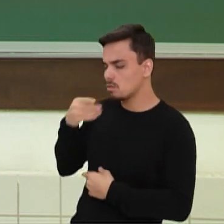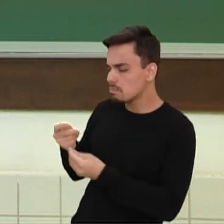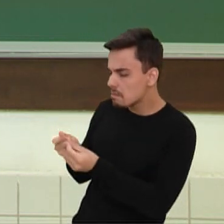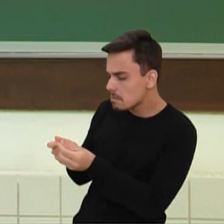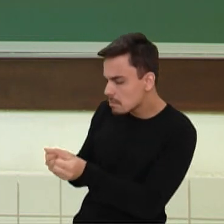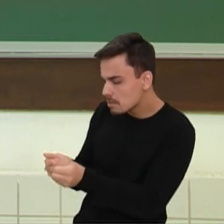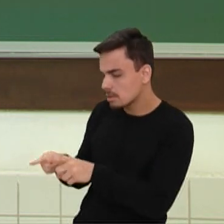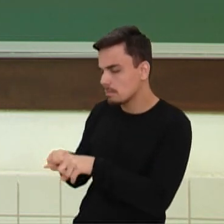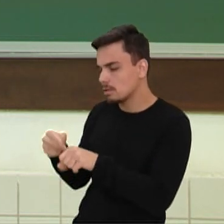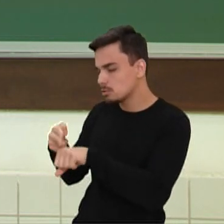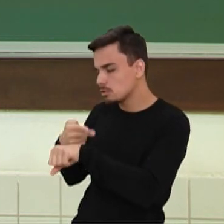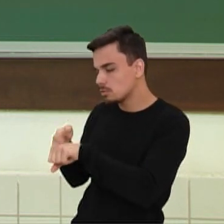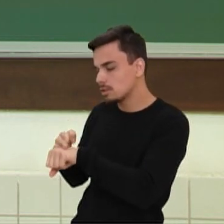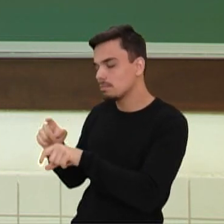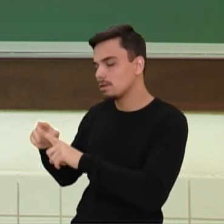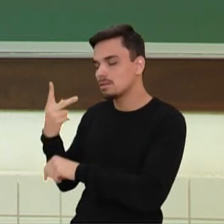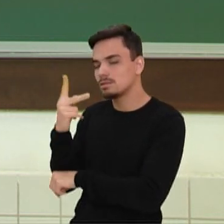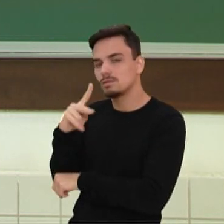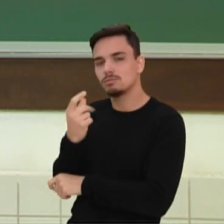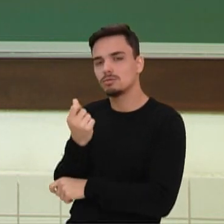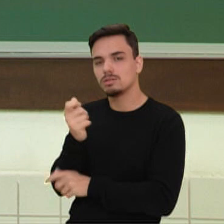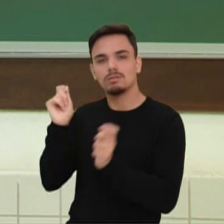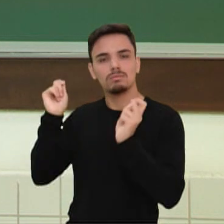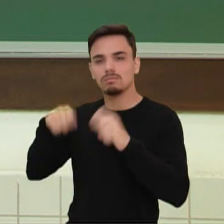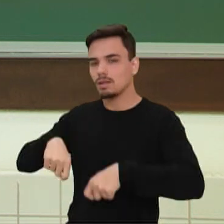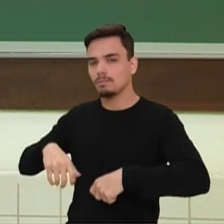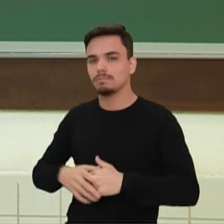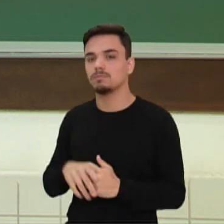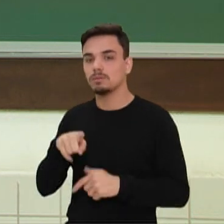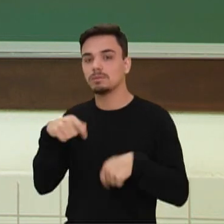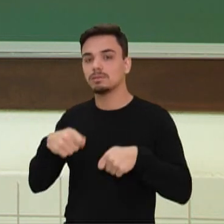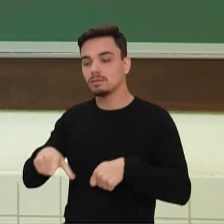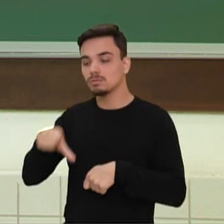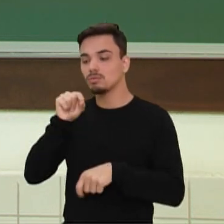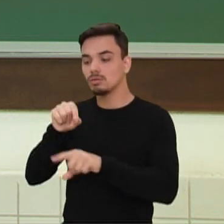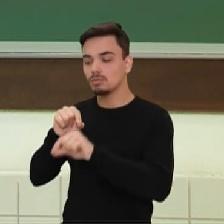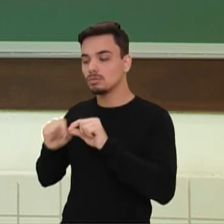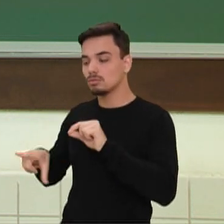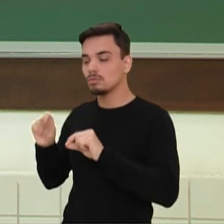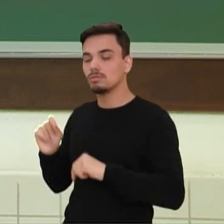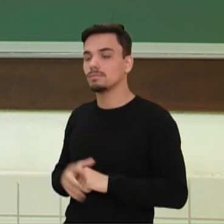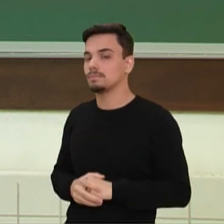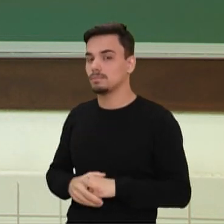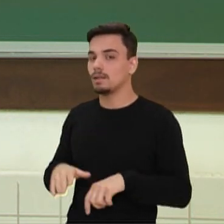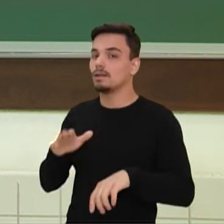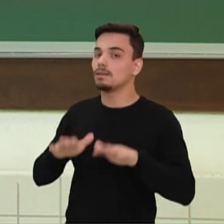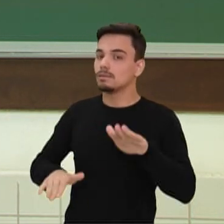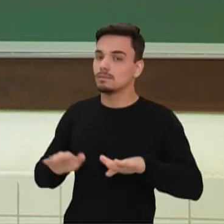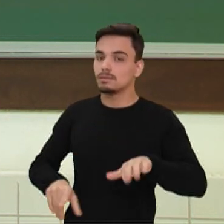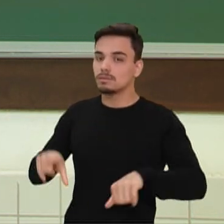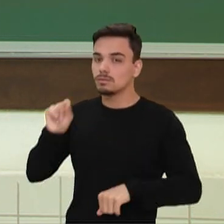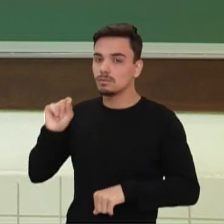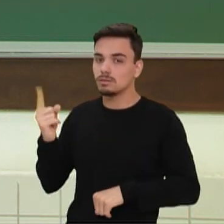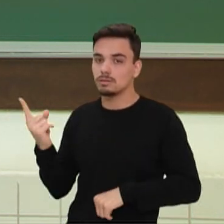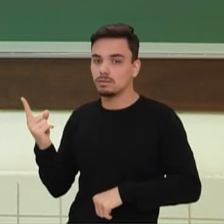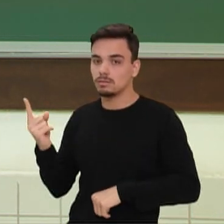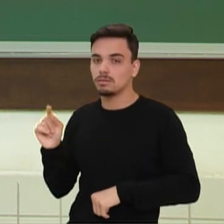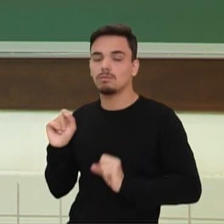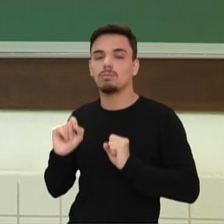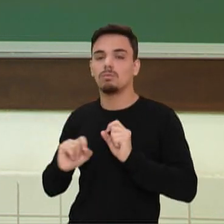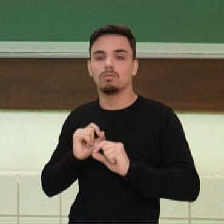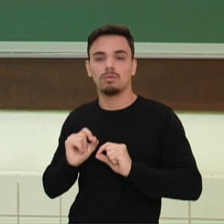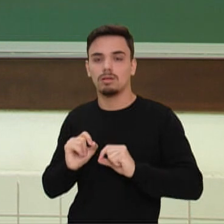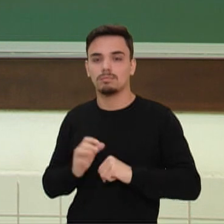de chocolate, só que o teu dinheiro não é suficiente para todos, você vai ter que fazer uma escolha. E às vezes escolhendo um desses docinhos, você